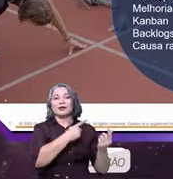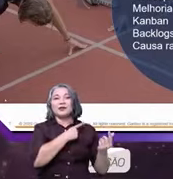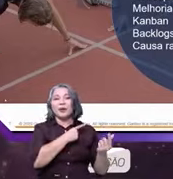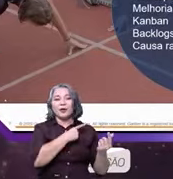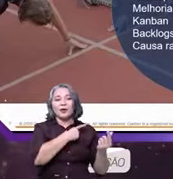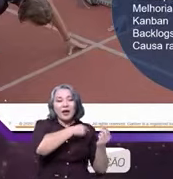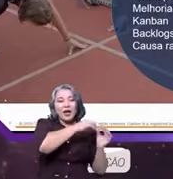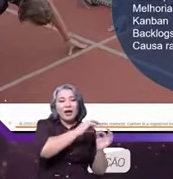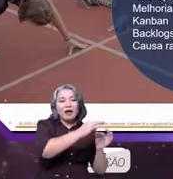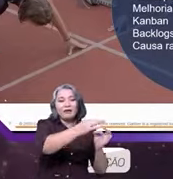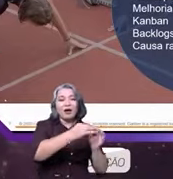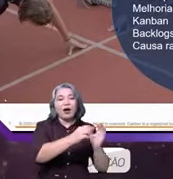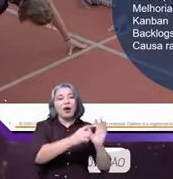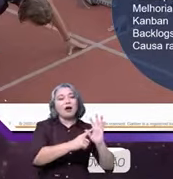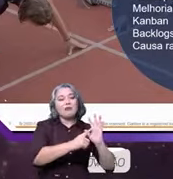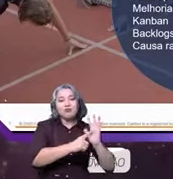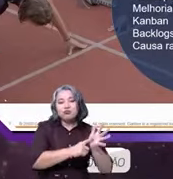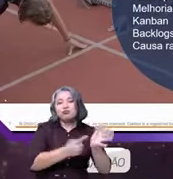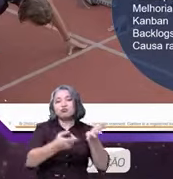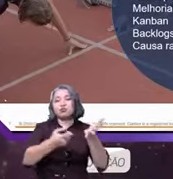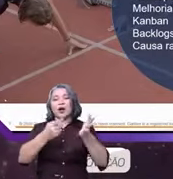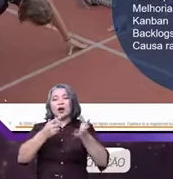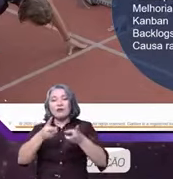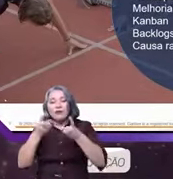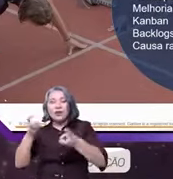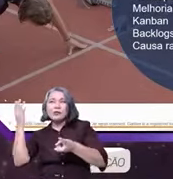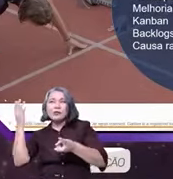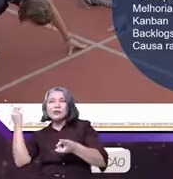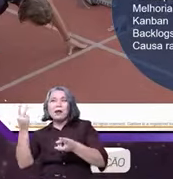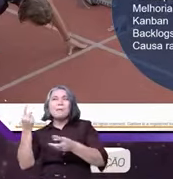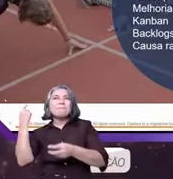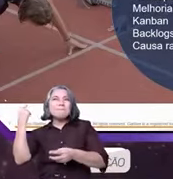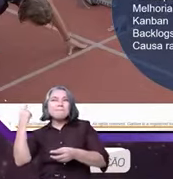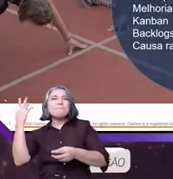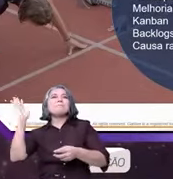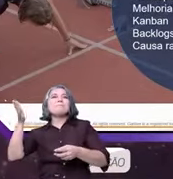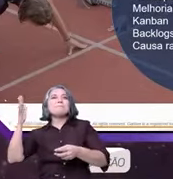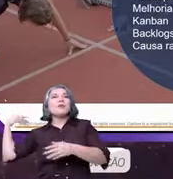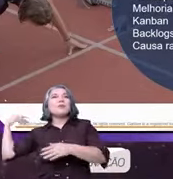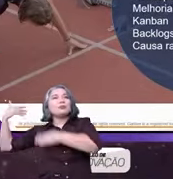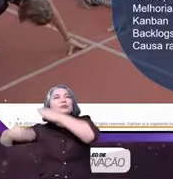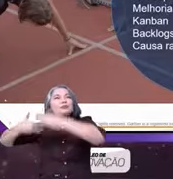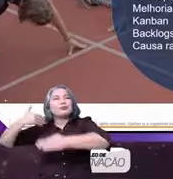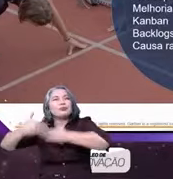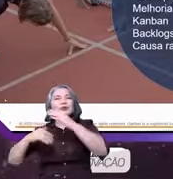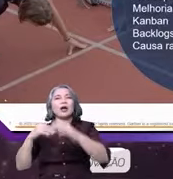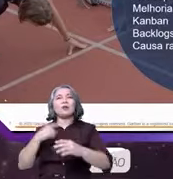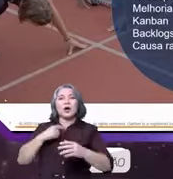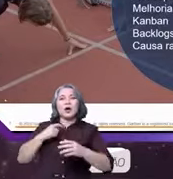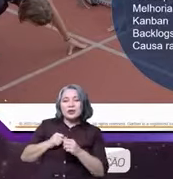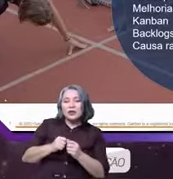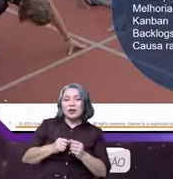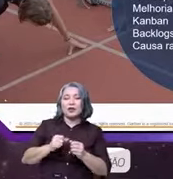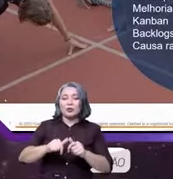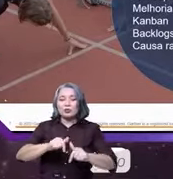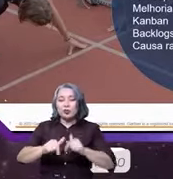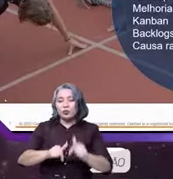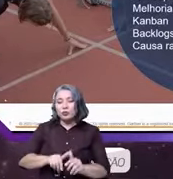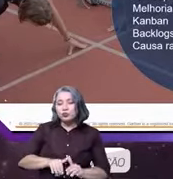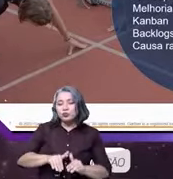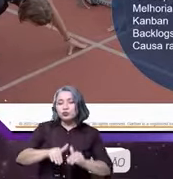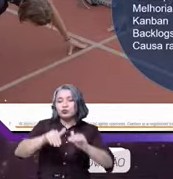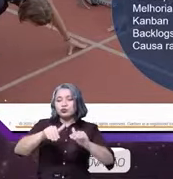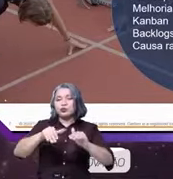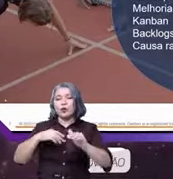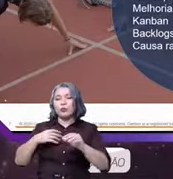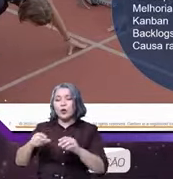ter automação, eu posso olhar o que foi feito no passado, posso ter melhoria contínua, eu posso ter um fluxo de trabalho, posso analisar o que